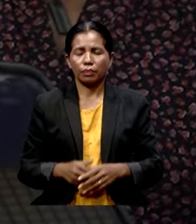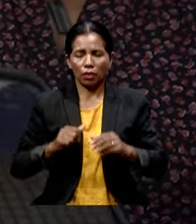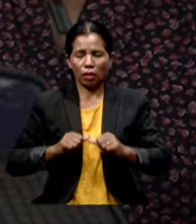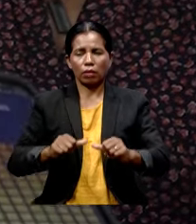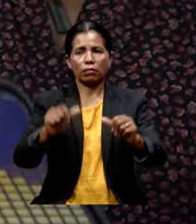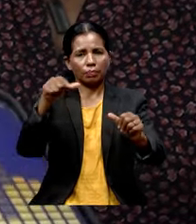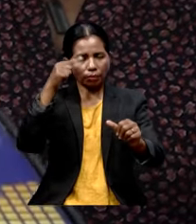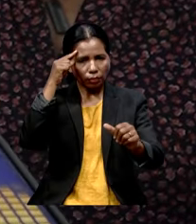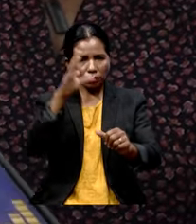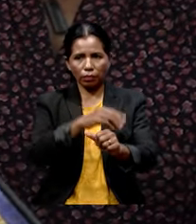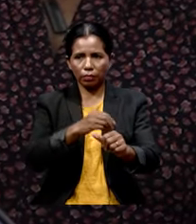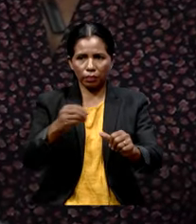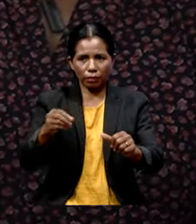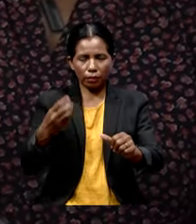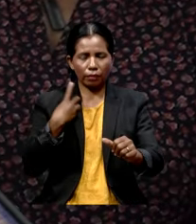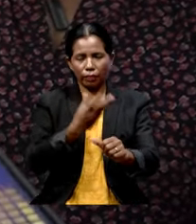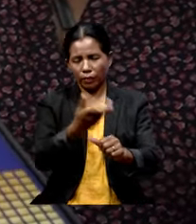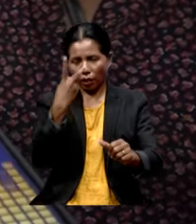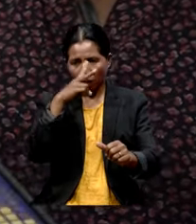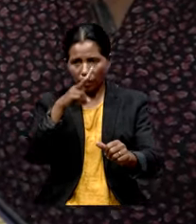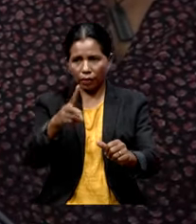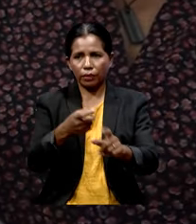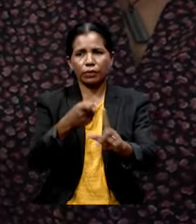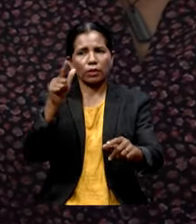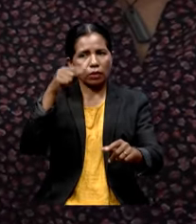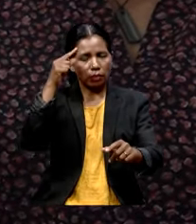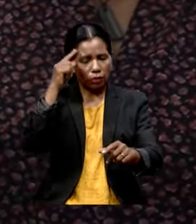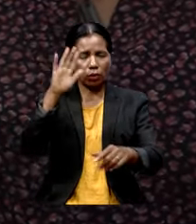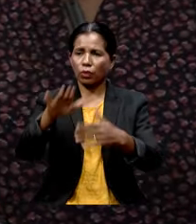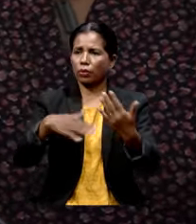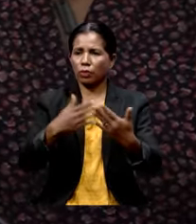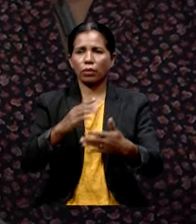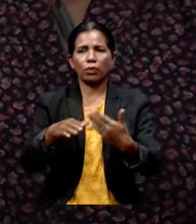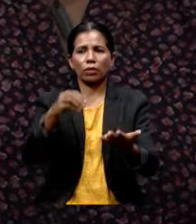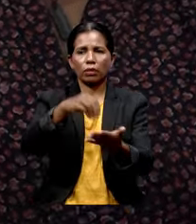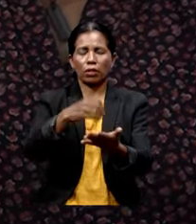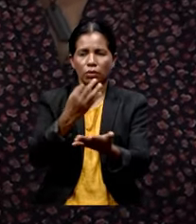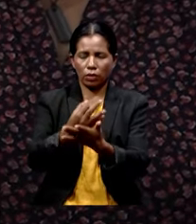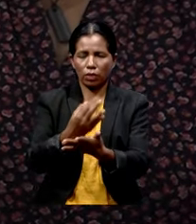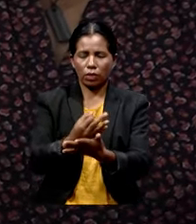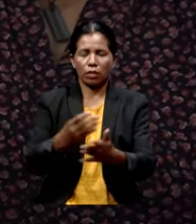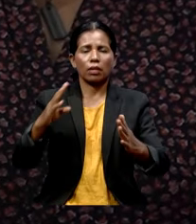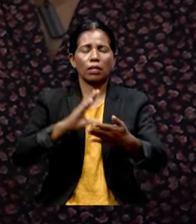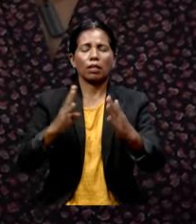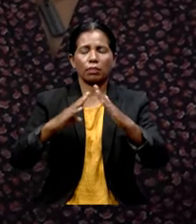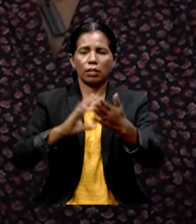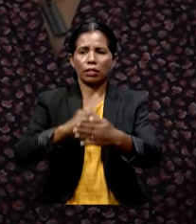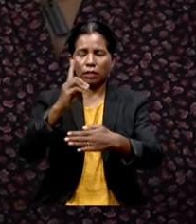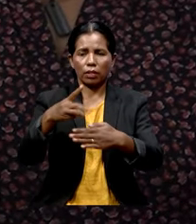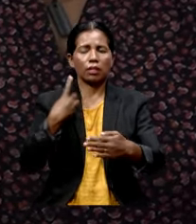o governo e da NB Edmos, ita pode ser a Jareca, está com a governação, ser no Rotugueras, Rotuoto está o Osamba, capital de desenvolvimento, e